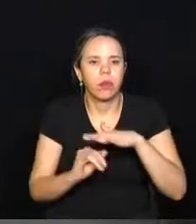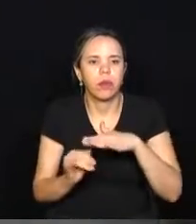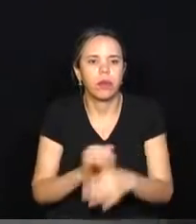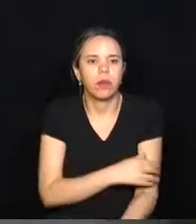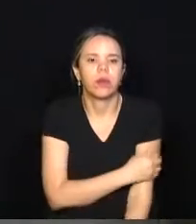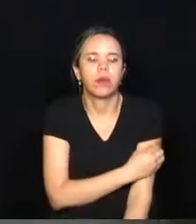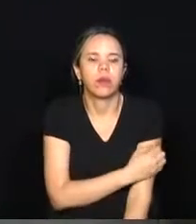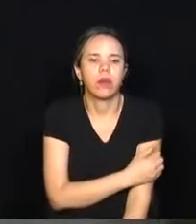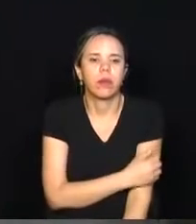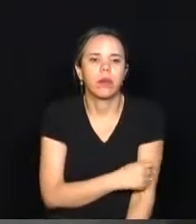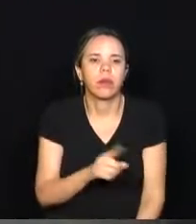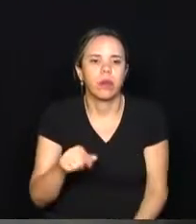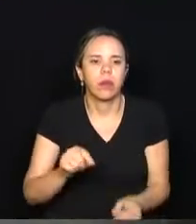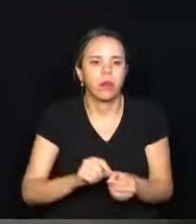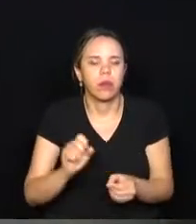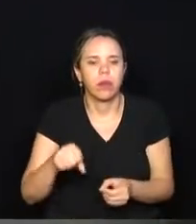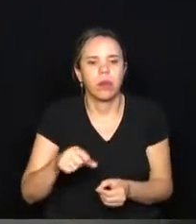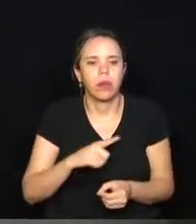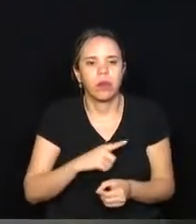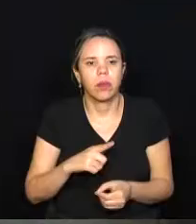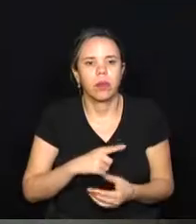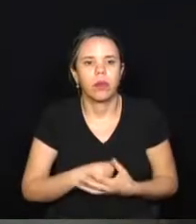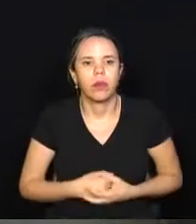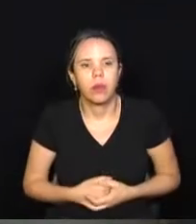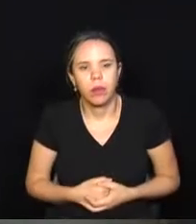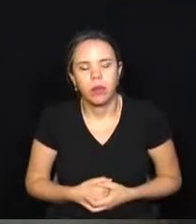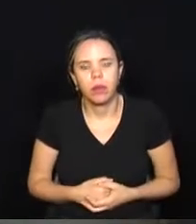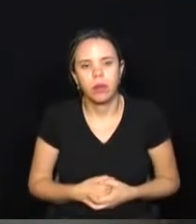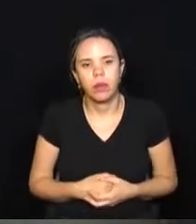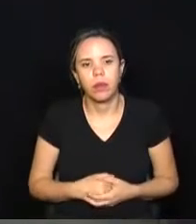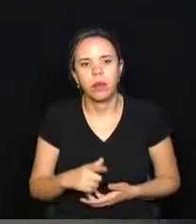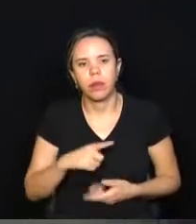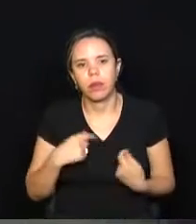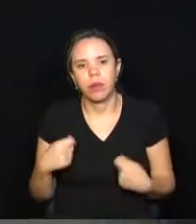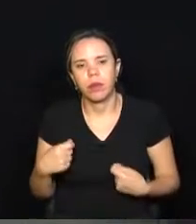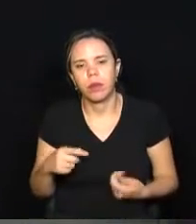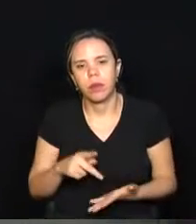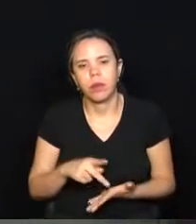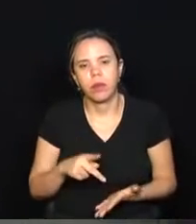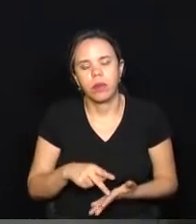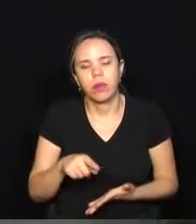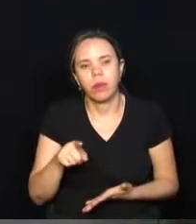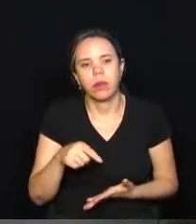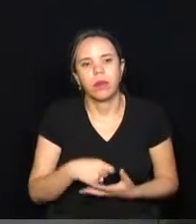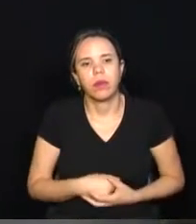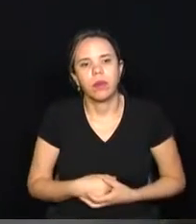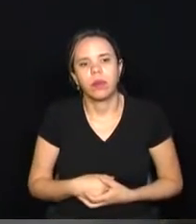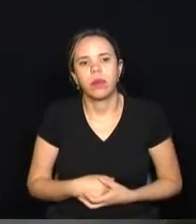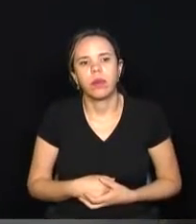instituições? Sim, tem. Né? Tem que ter, não é verdade? Porque você